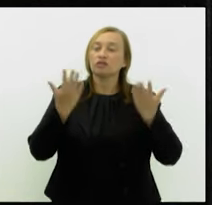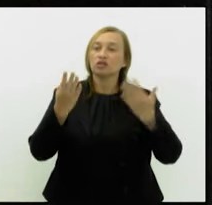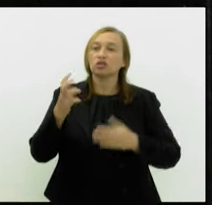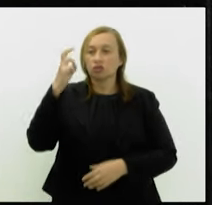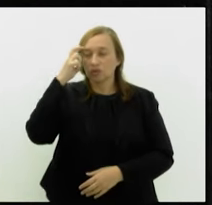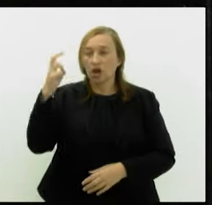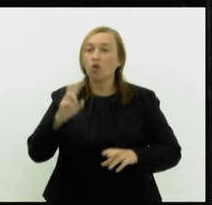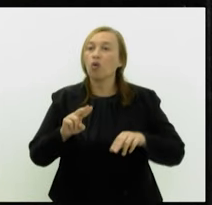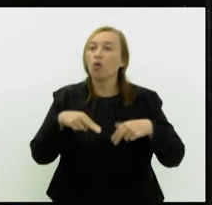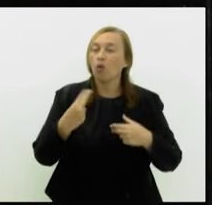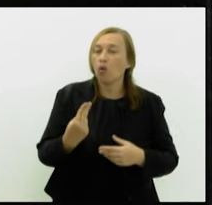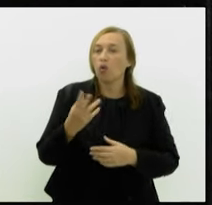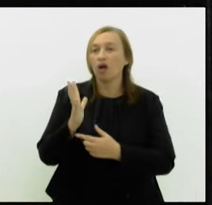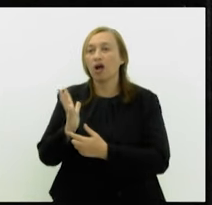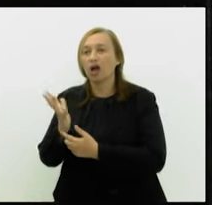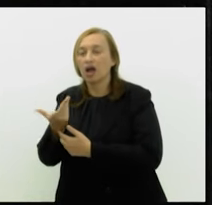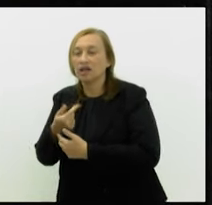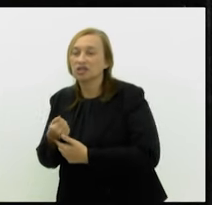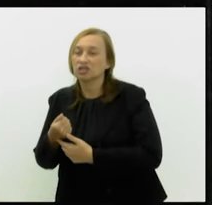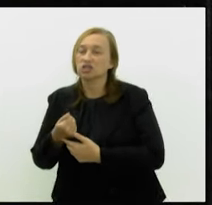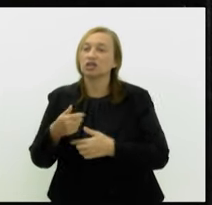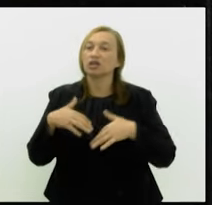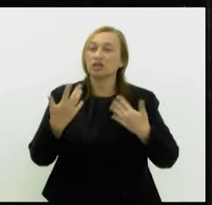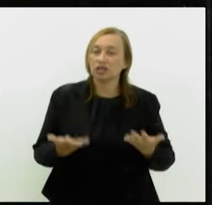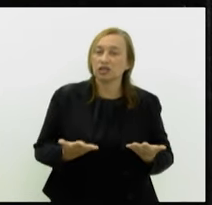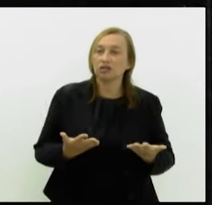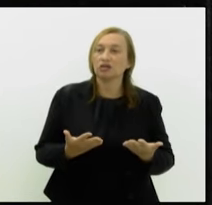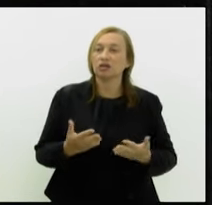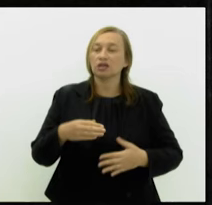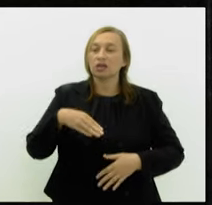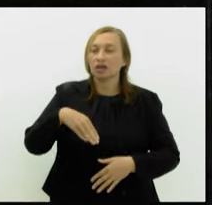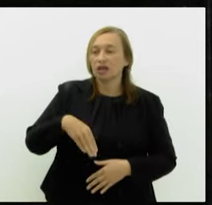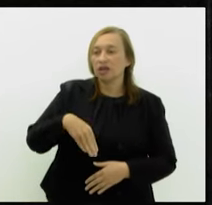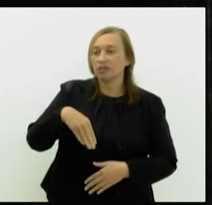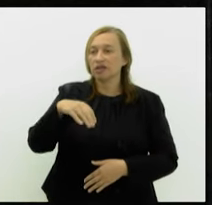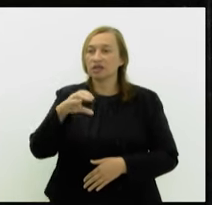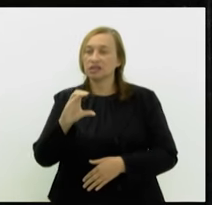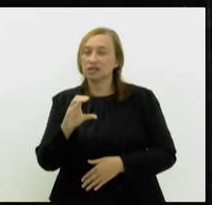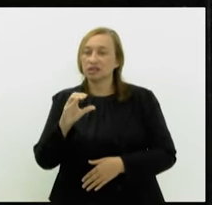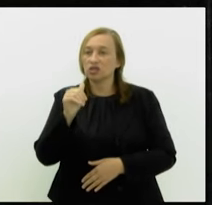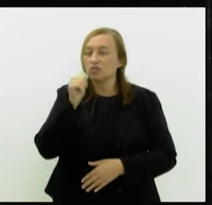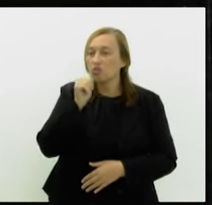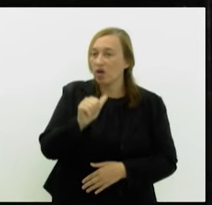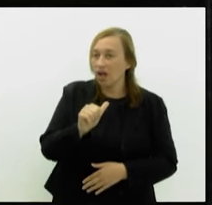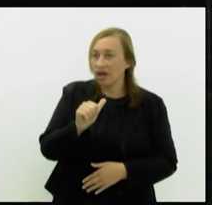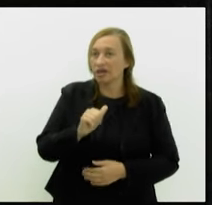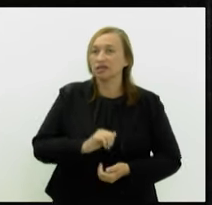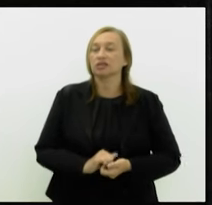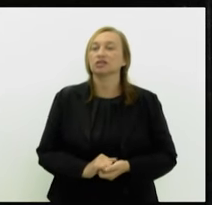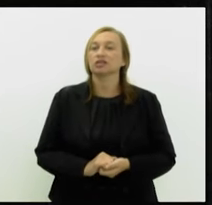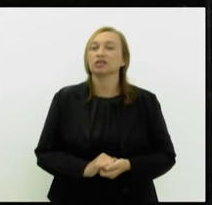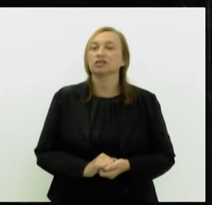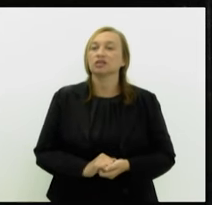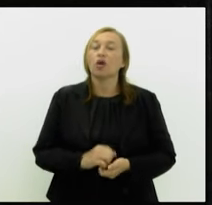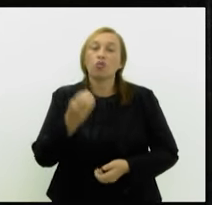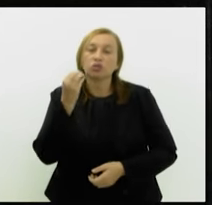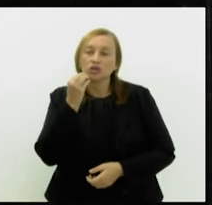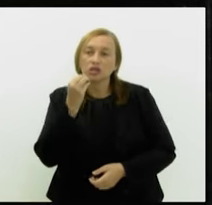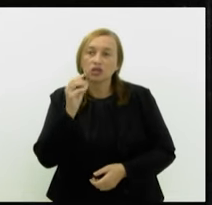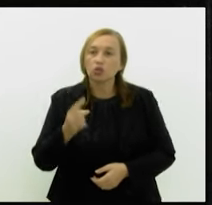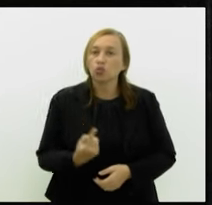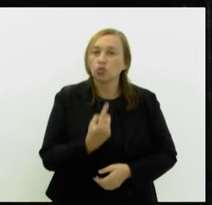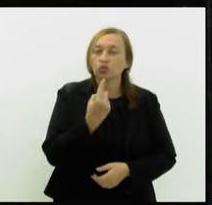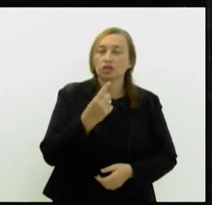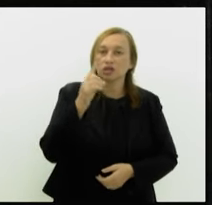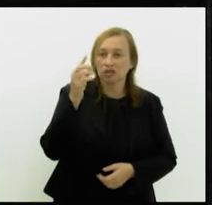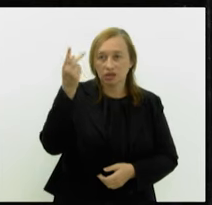ou artística mesmo da roda. Então, essas MCs mulheres, ao frequentar um evento, uma oportunidade única em São